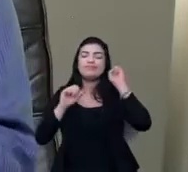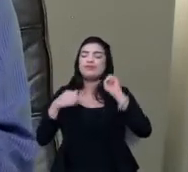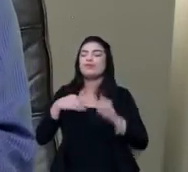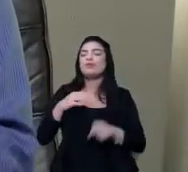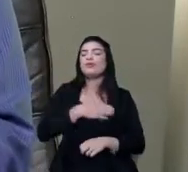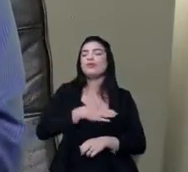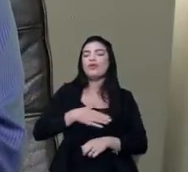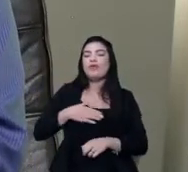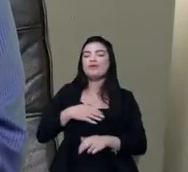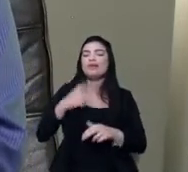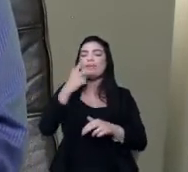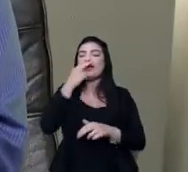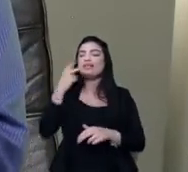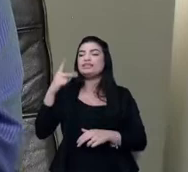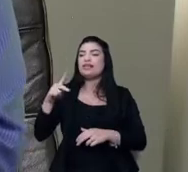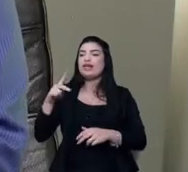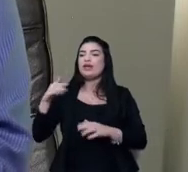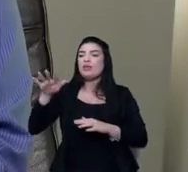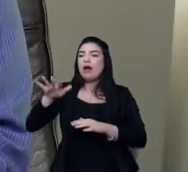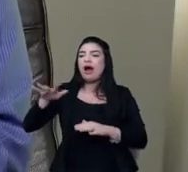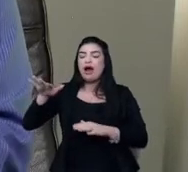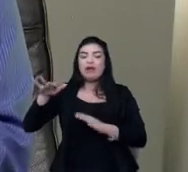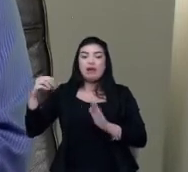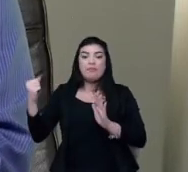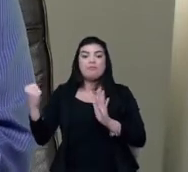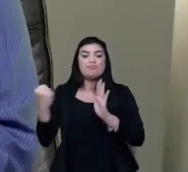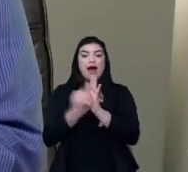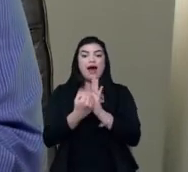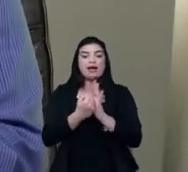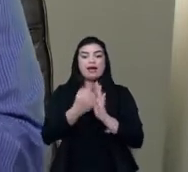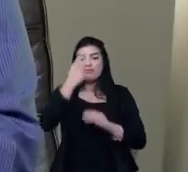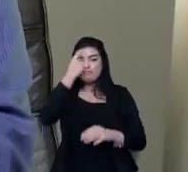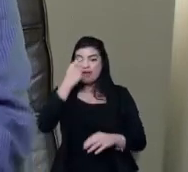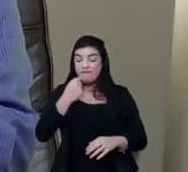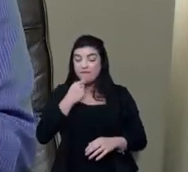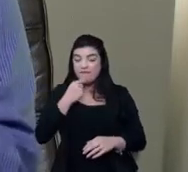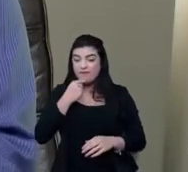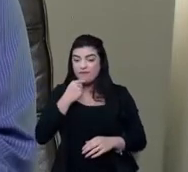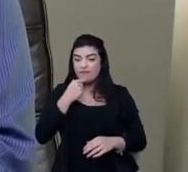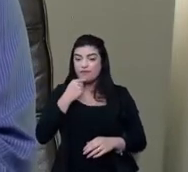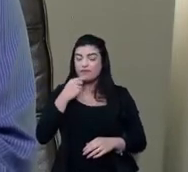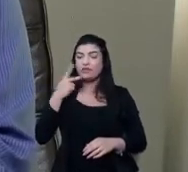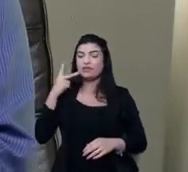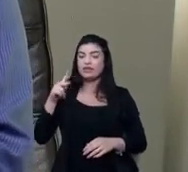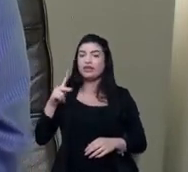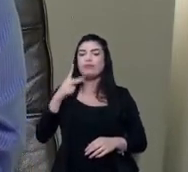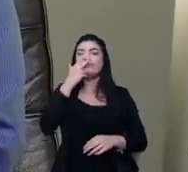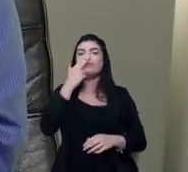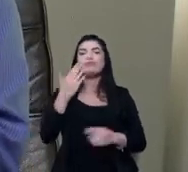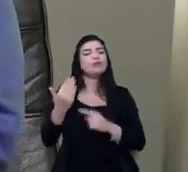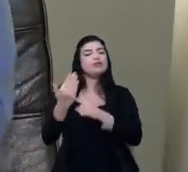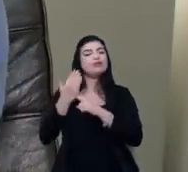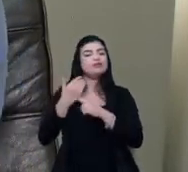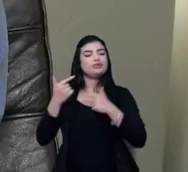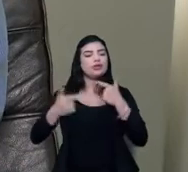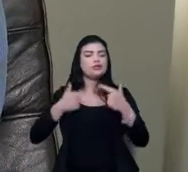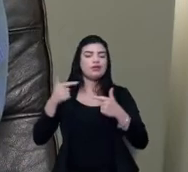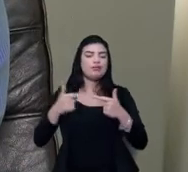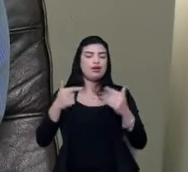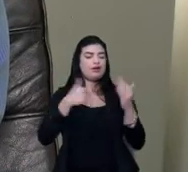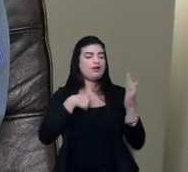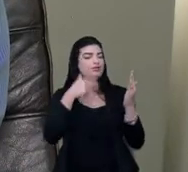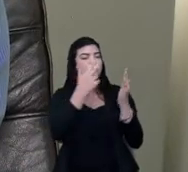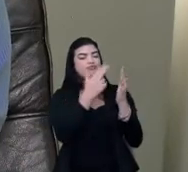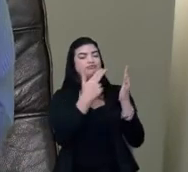esse tipo de trabalho marcante, que tem uma personalidade, me ajuda muito a trabalhar também com minhas telas, né? E aí, eu queria falar